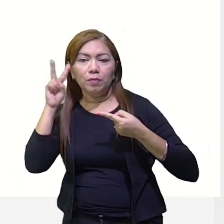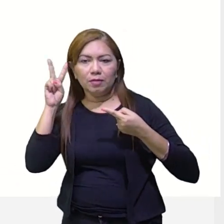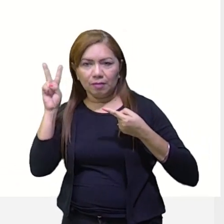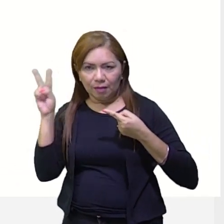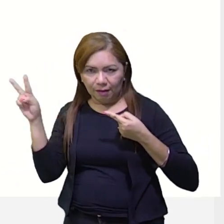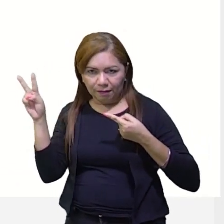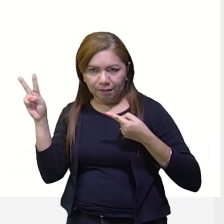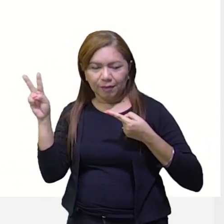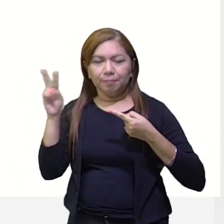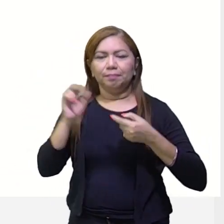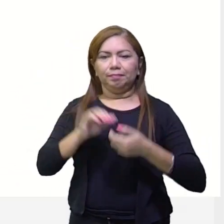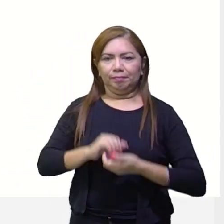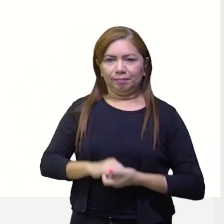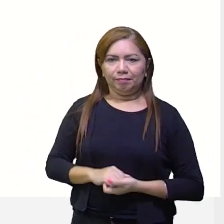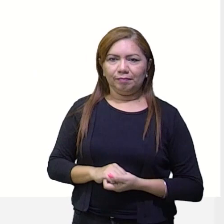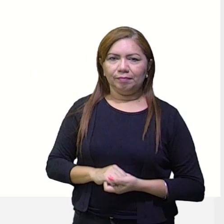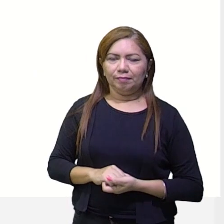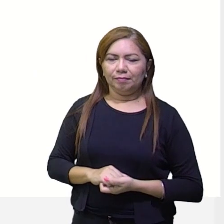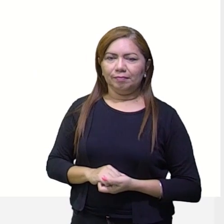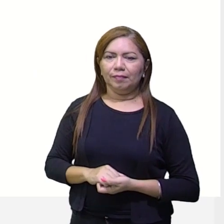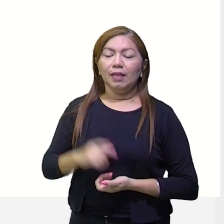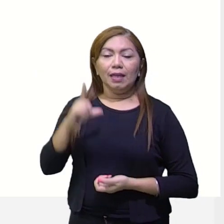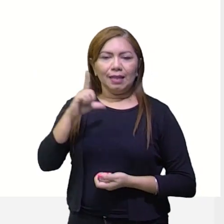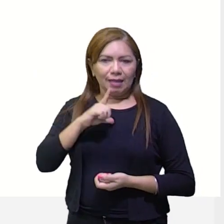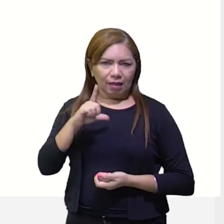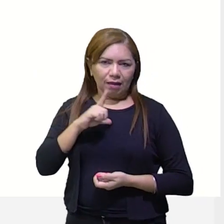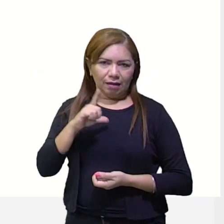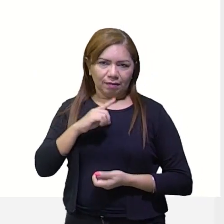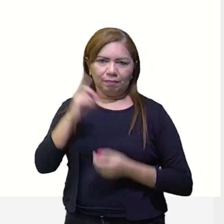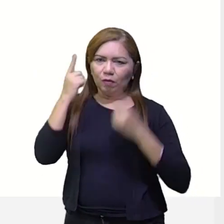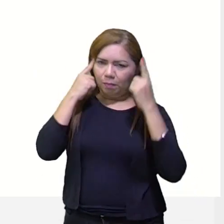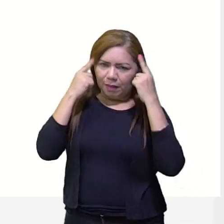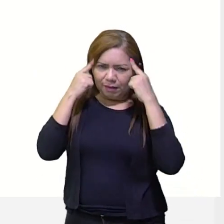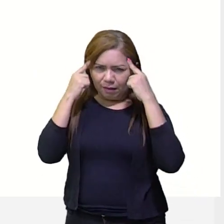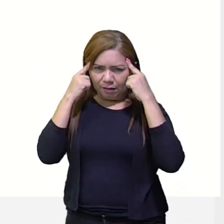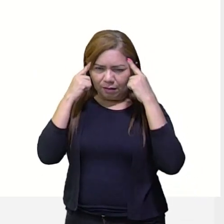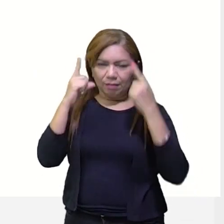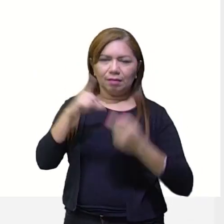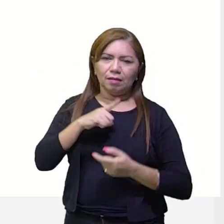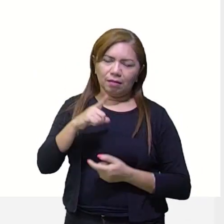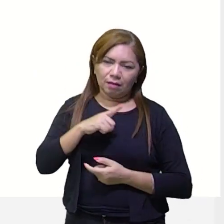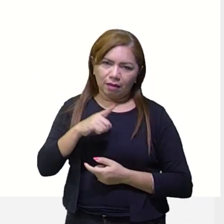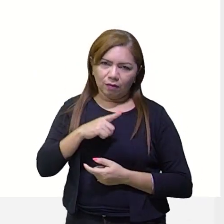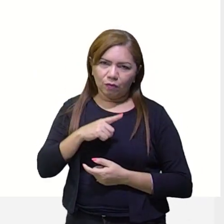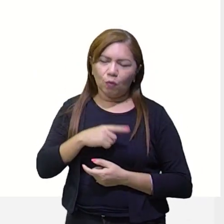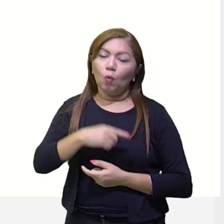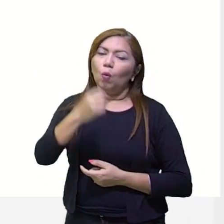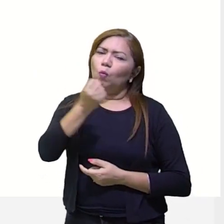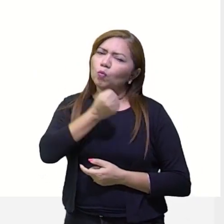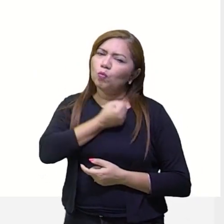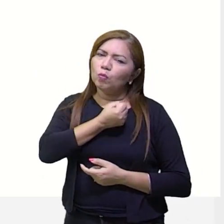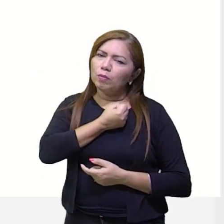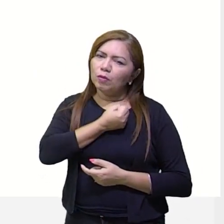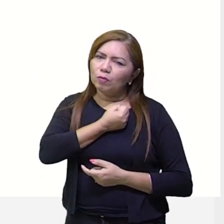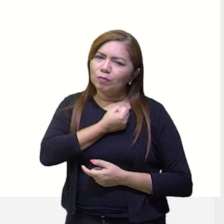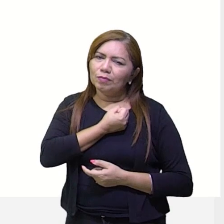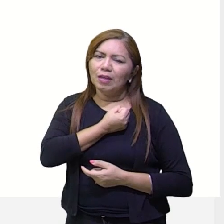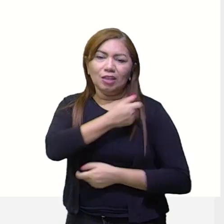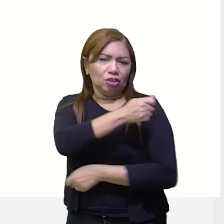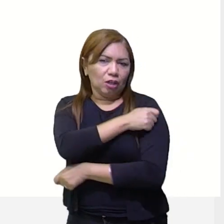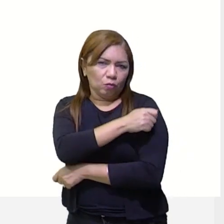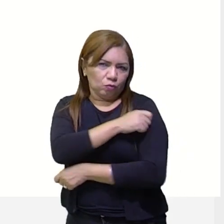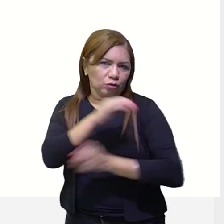Então, imagine o seguinte, em uma escola, tá certo? Um determinado grupo de alunos foi dividido